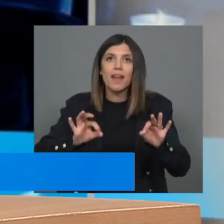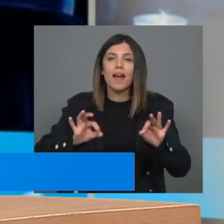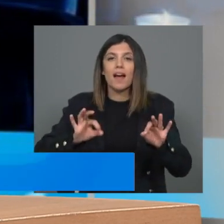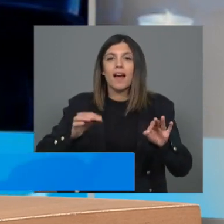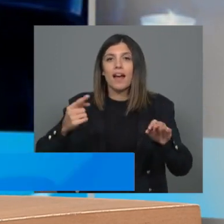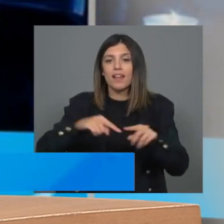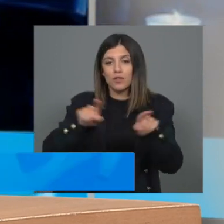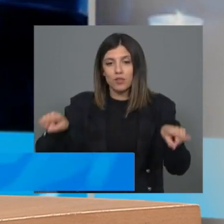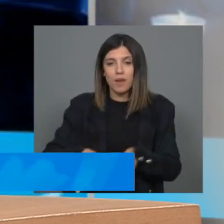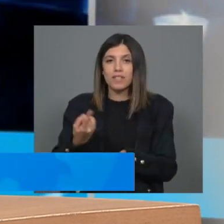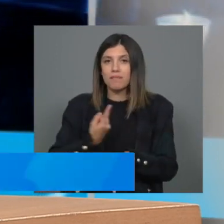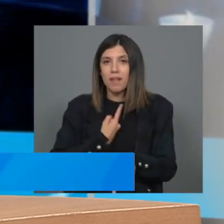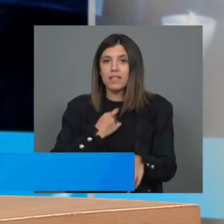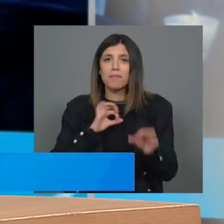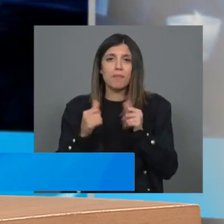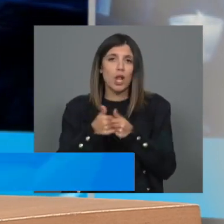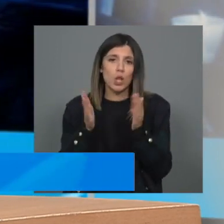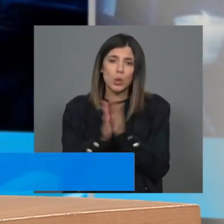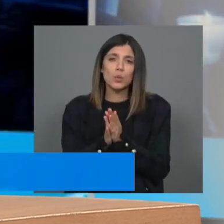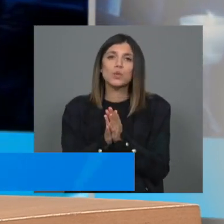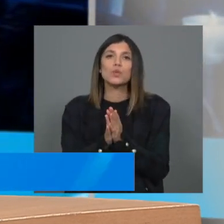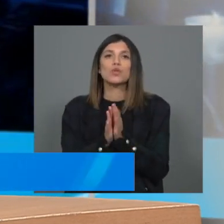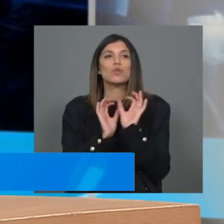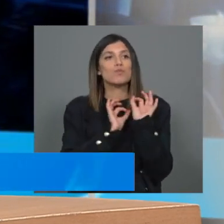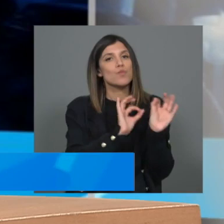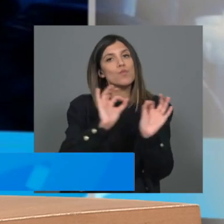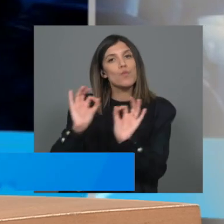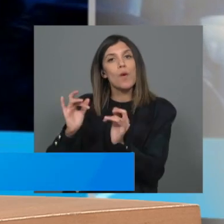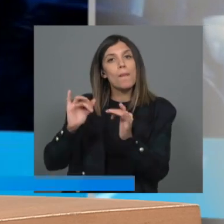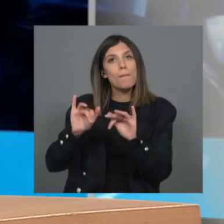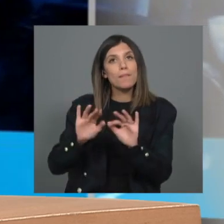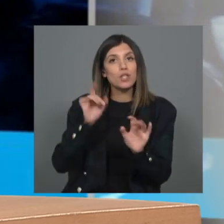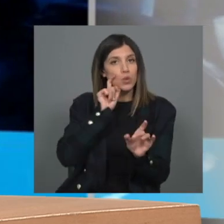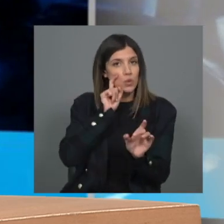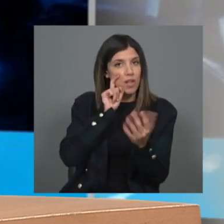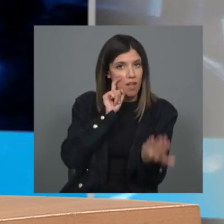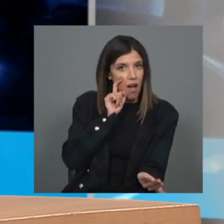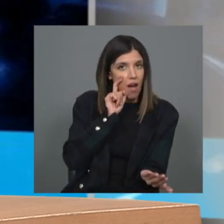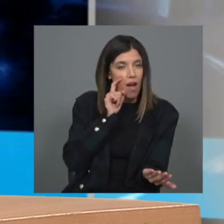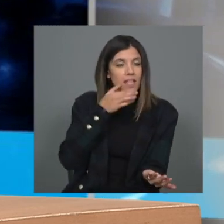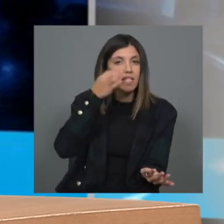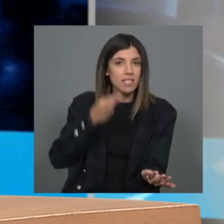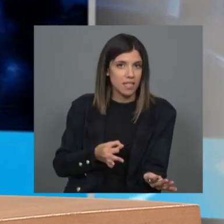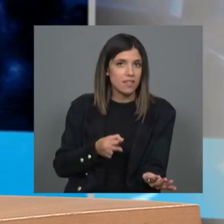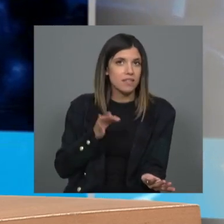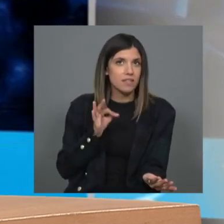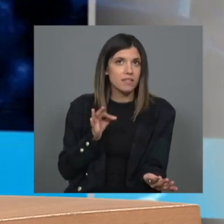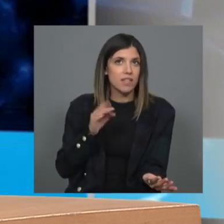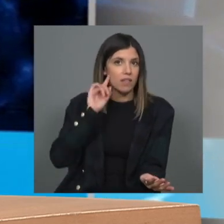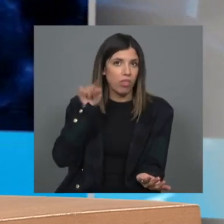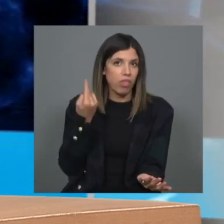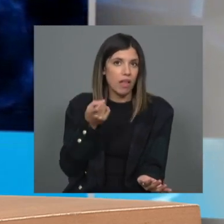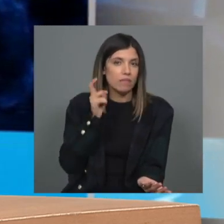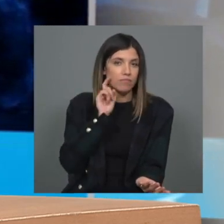podemos ignorar isso, temos de pôr todos os nossos esforços em garantir que essa logística é bem feita e é feita em segurança, e tenho a certeza que é isso que está a ser feito, sei que é isso que está a ser